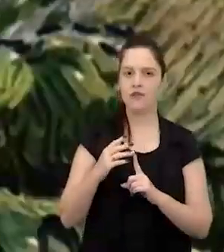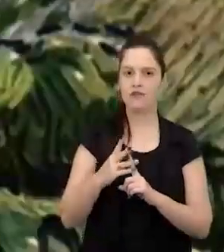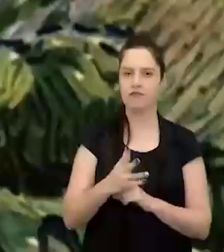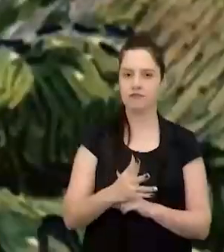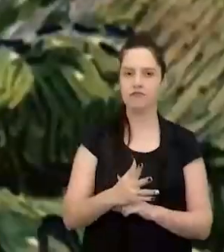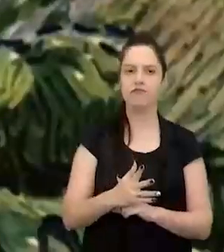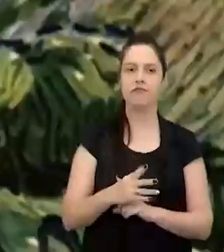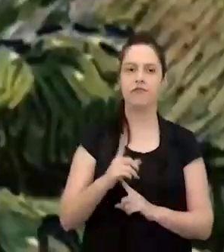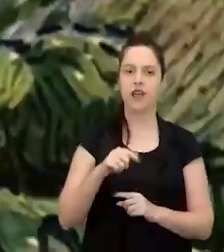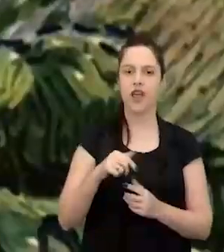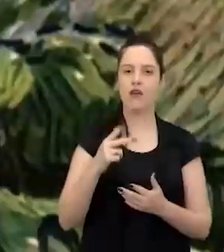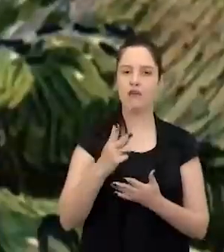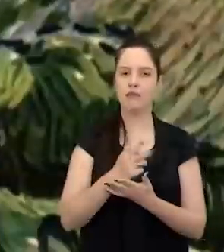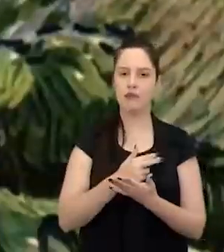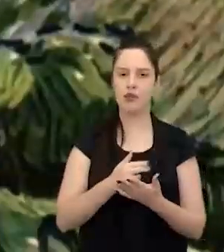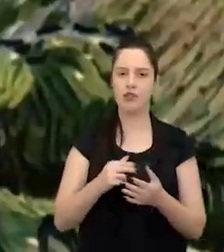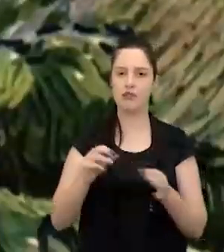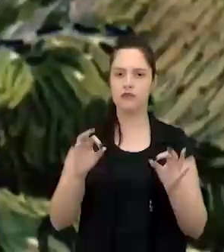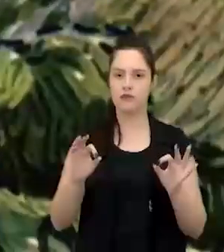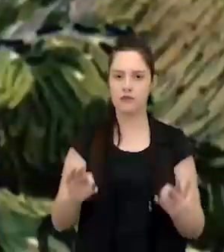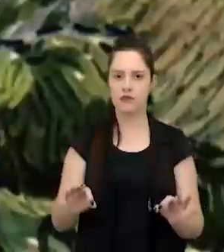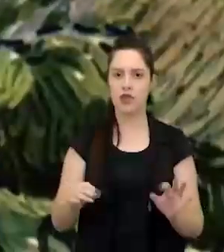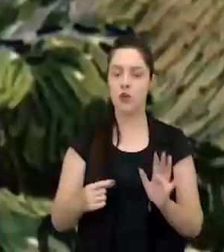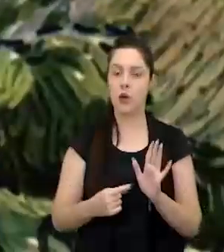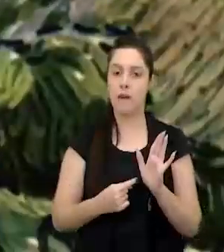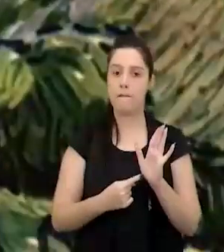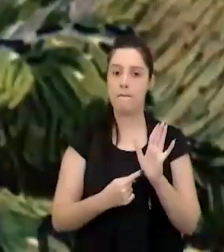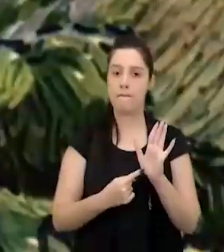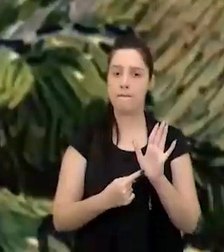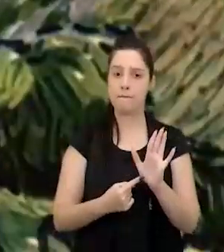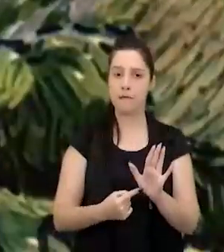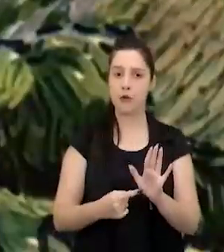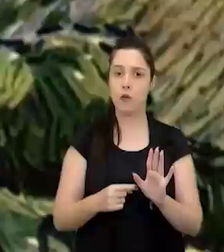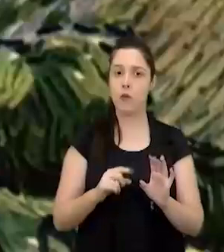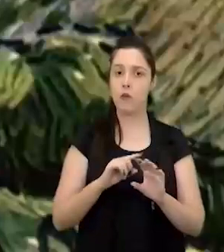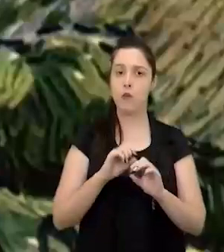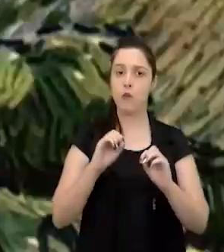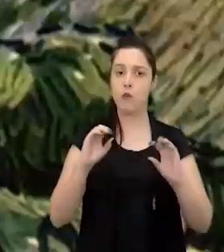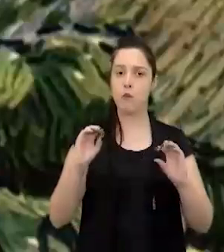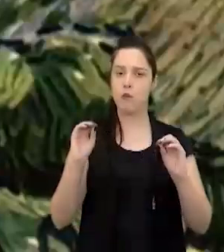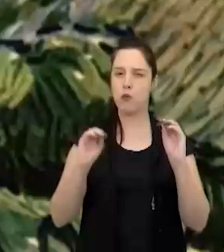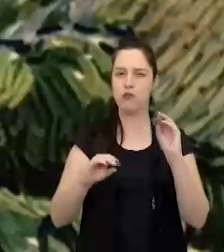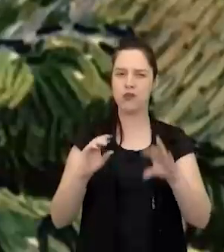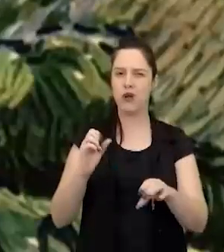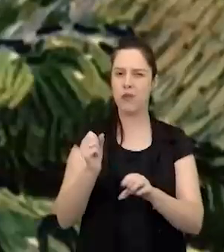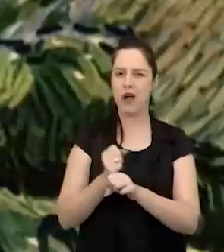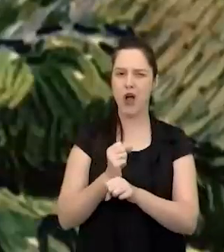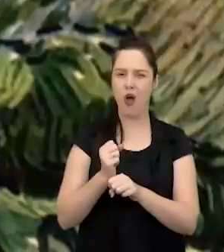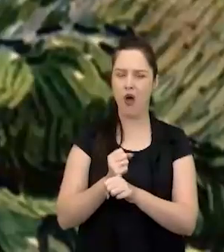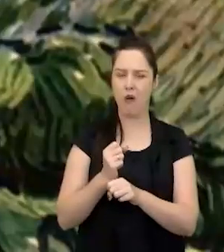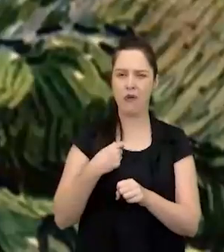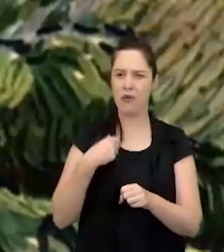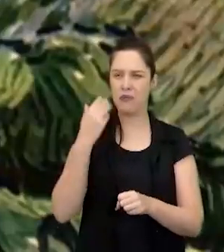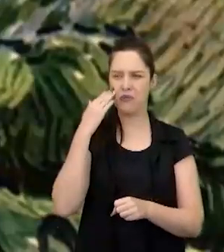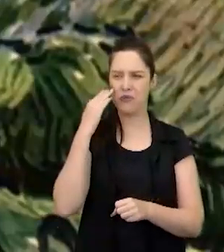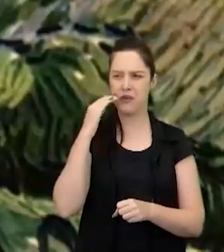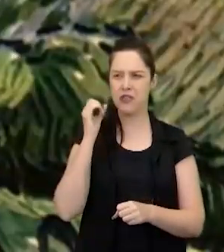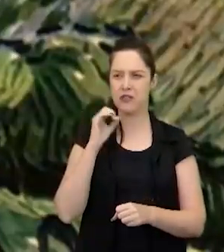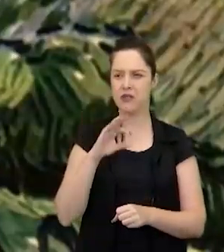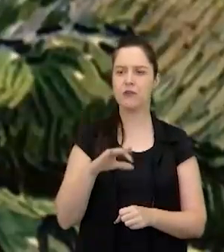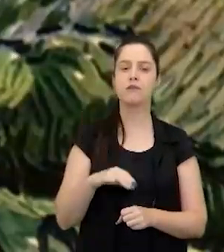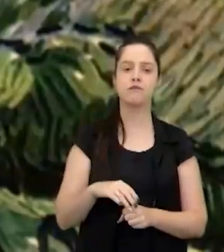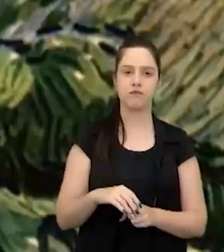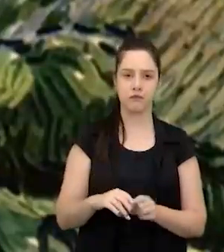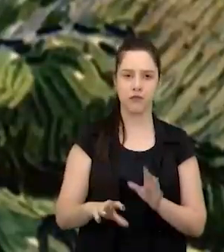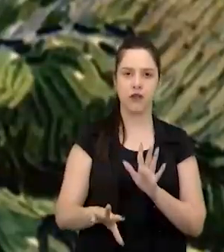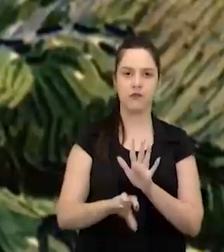torna figurativa. Agora, quando eu apresento, eu tenho uma obra, eu não consigo entender. Pode ser que aquela obra o título